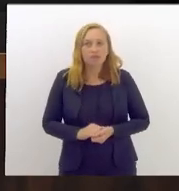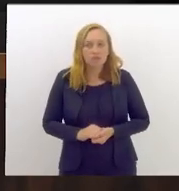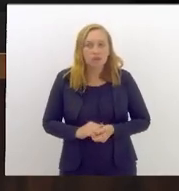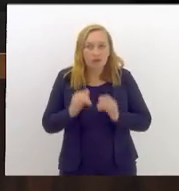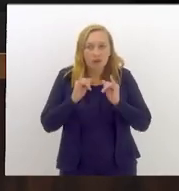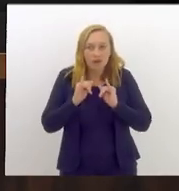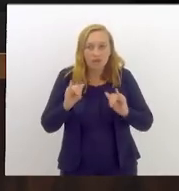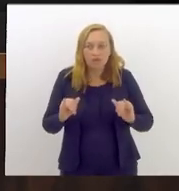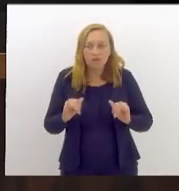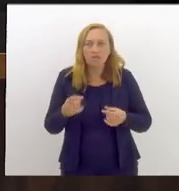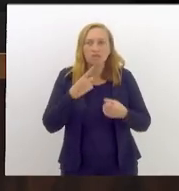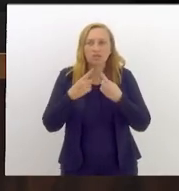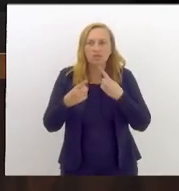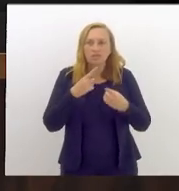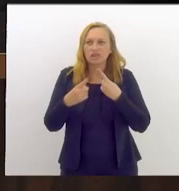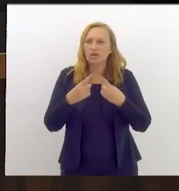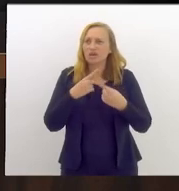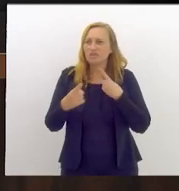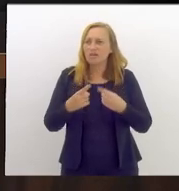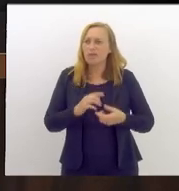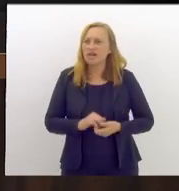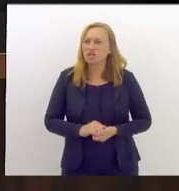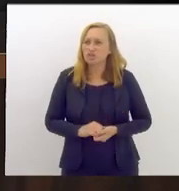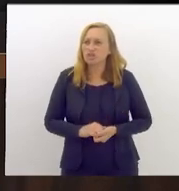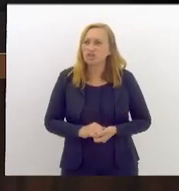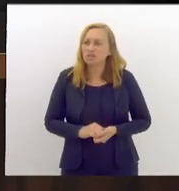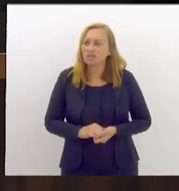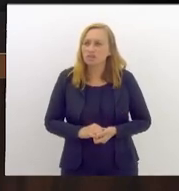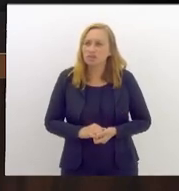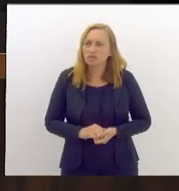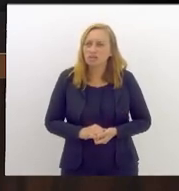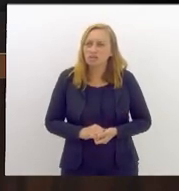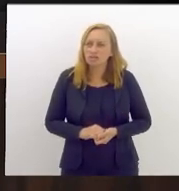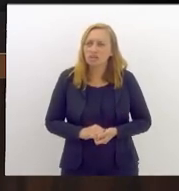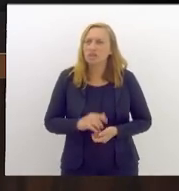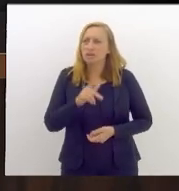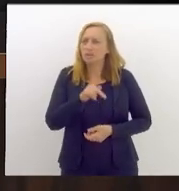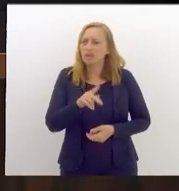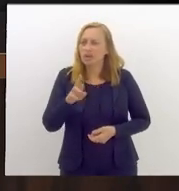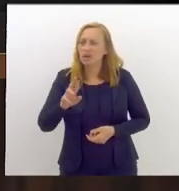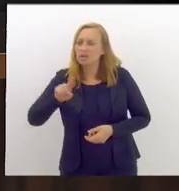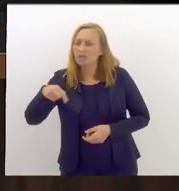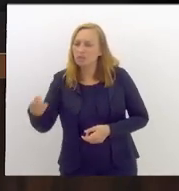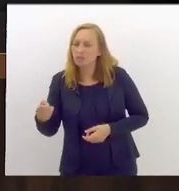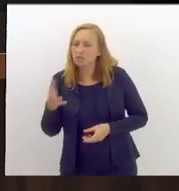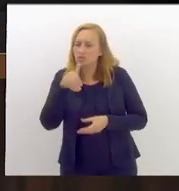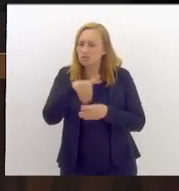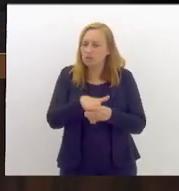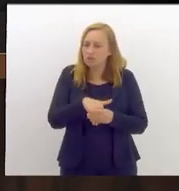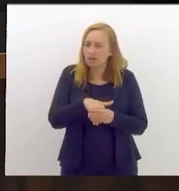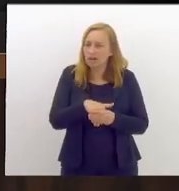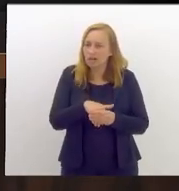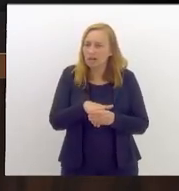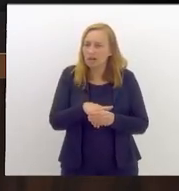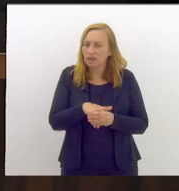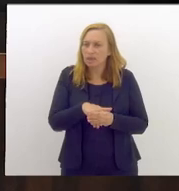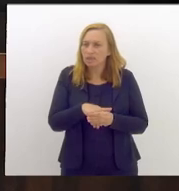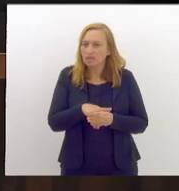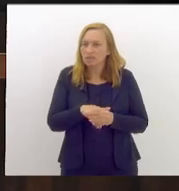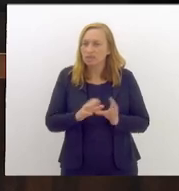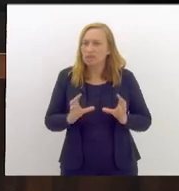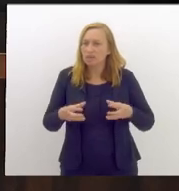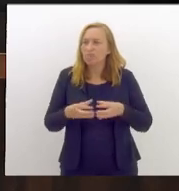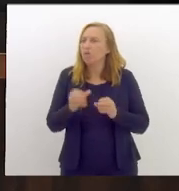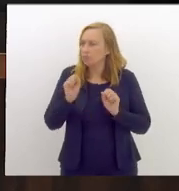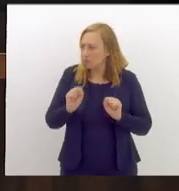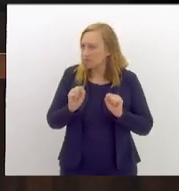anunciar discutir anunciar todos os PRS e depois voltar discussão em